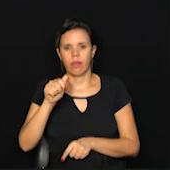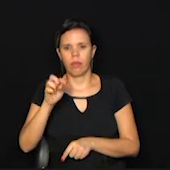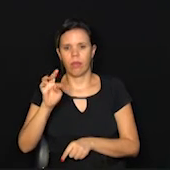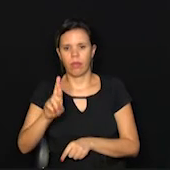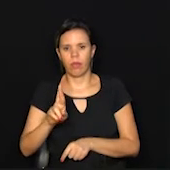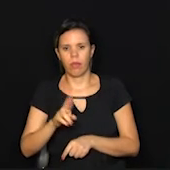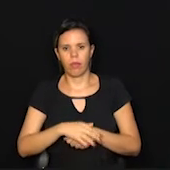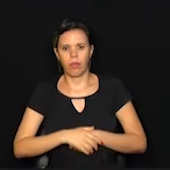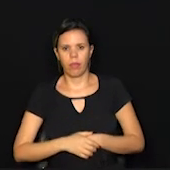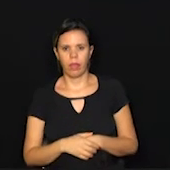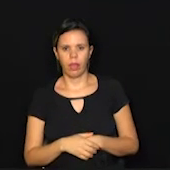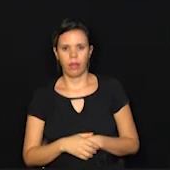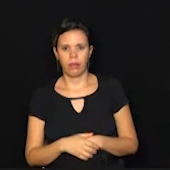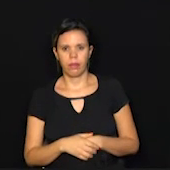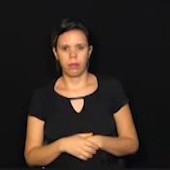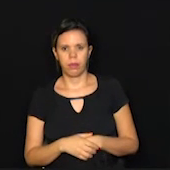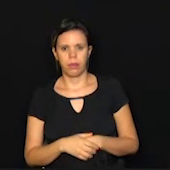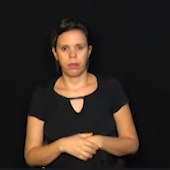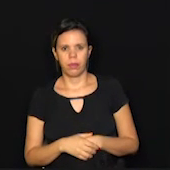mar